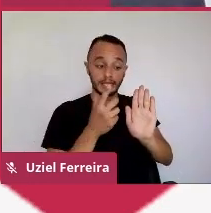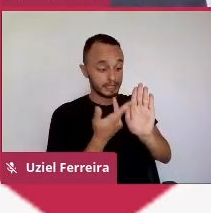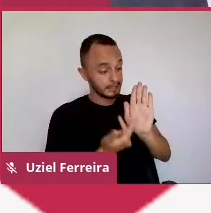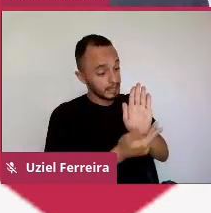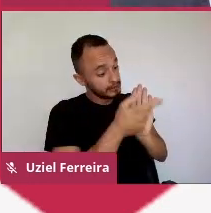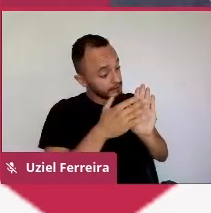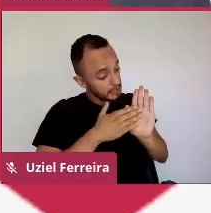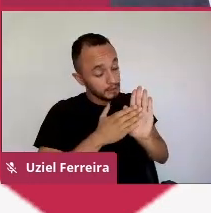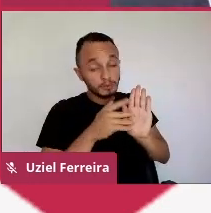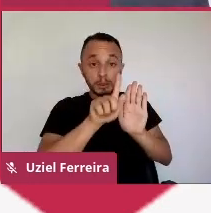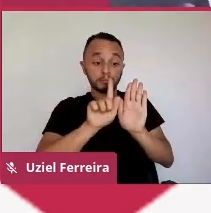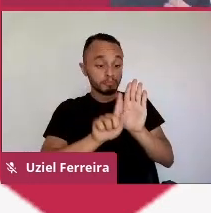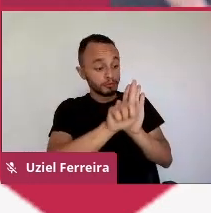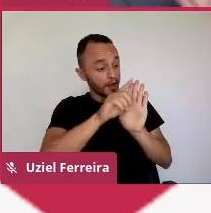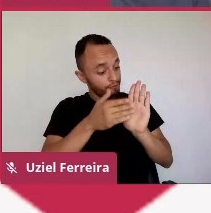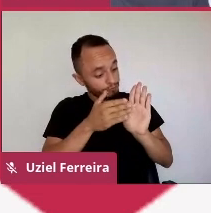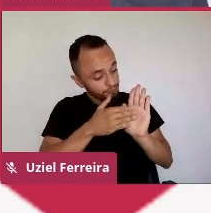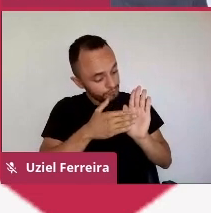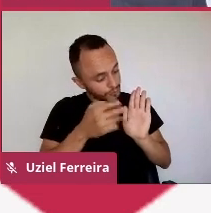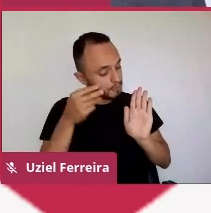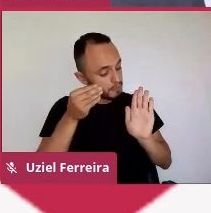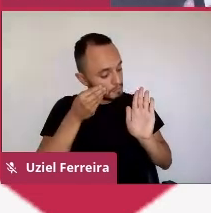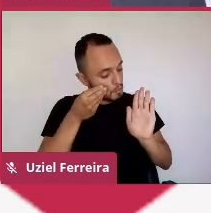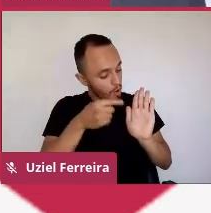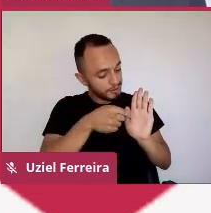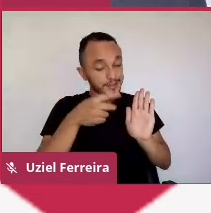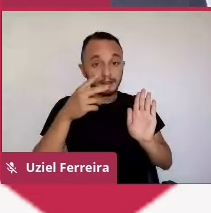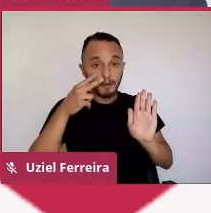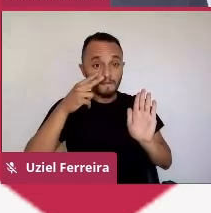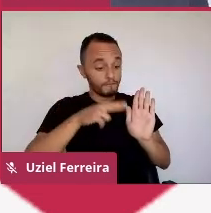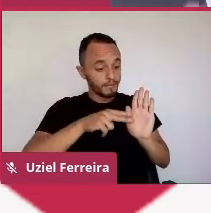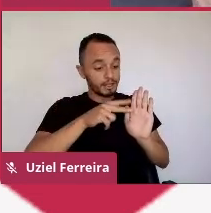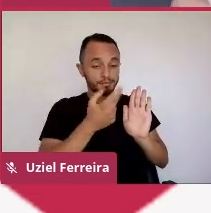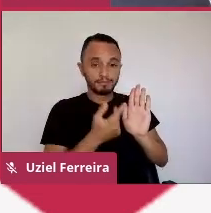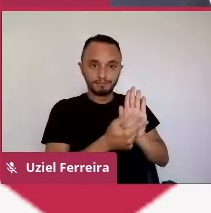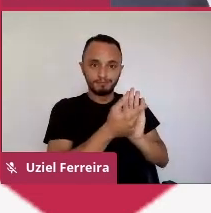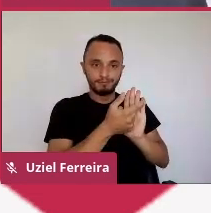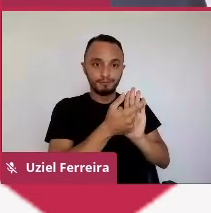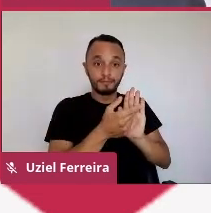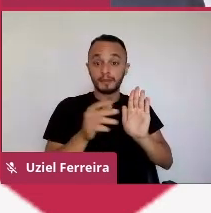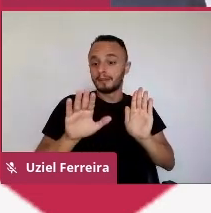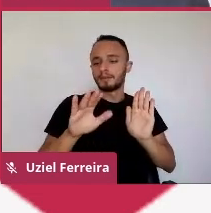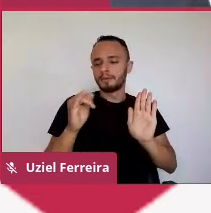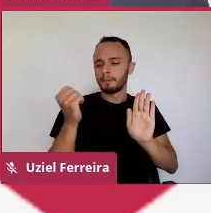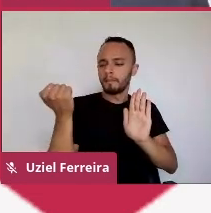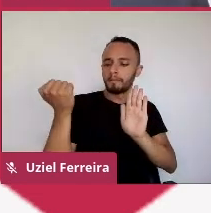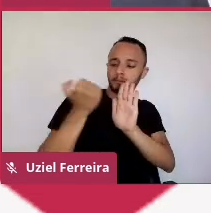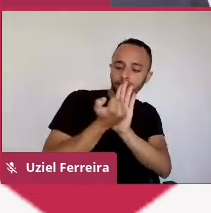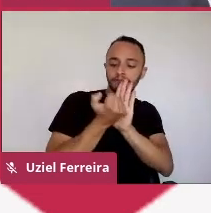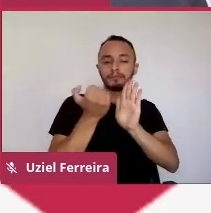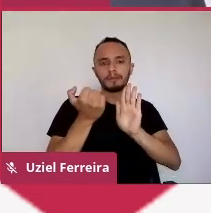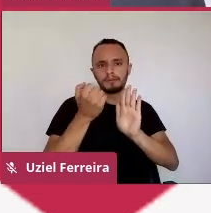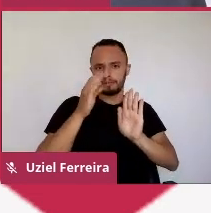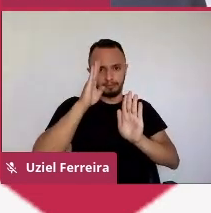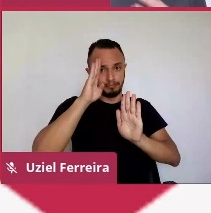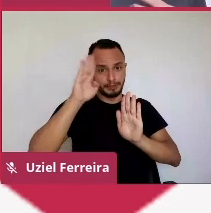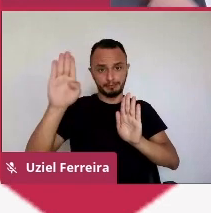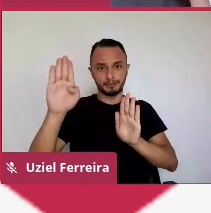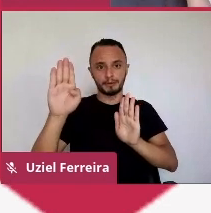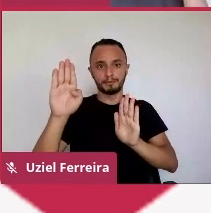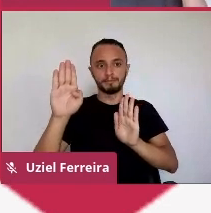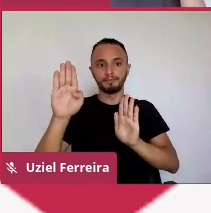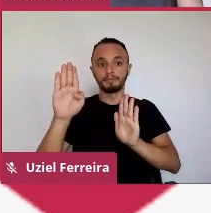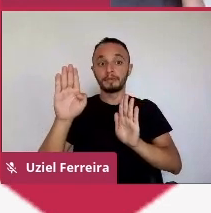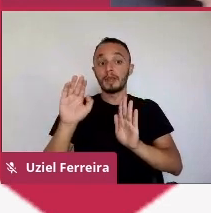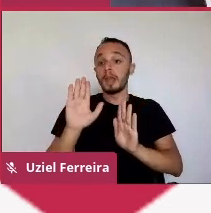que a gente tem para compreender o raciocínio da gravura é o carimbo. Mas o raciocínio do carimbo, ele